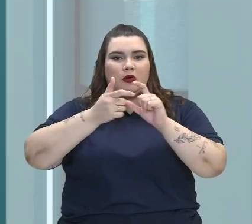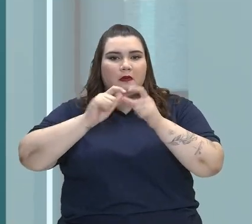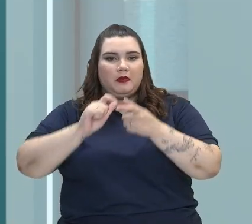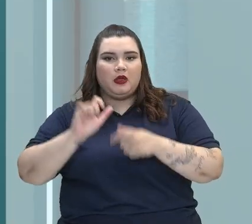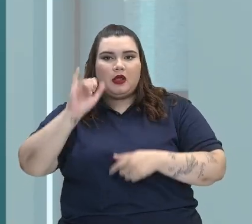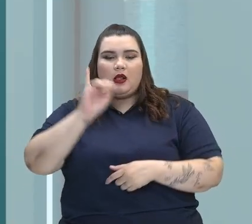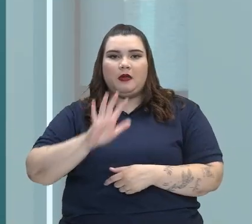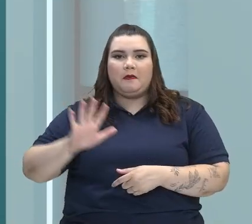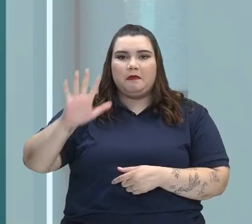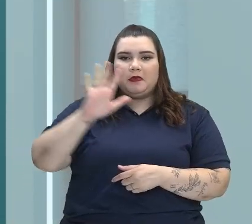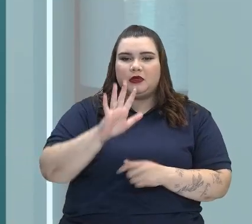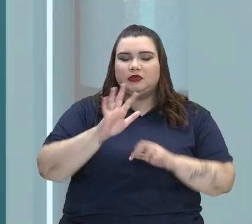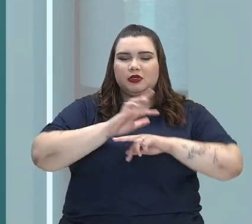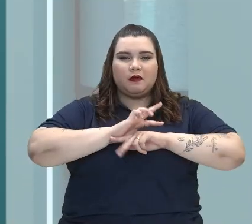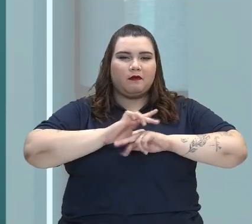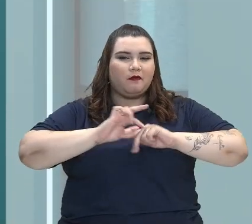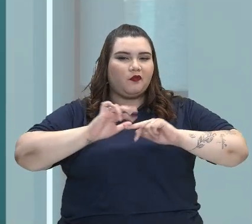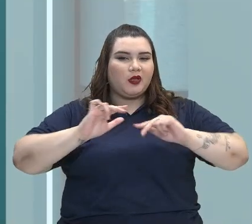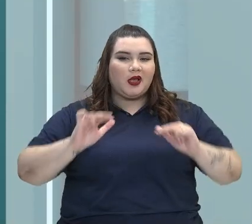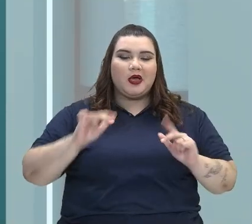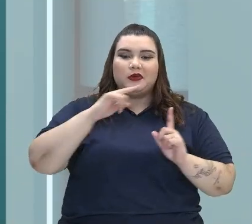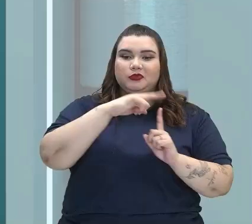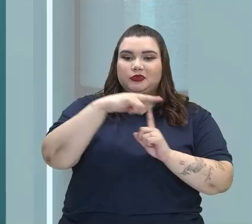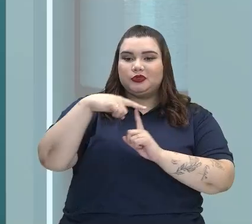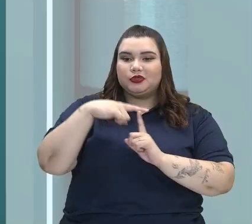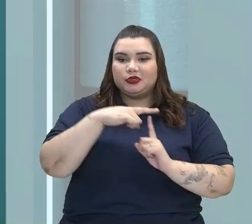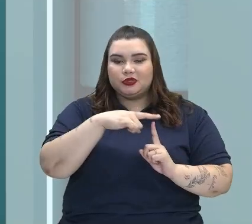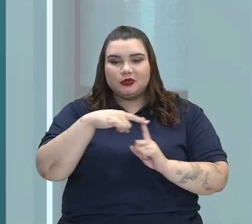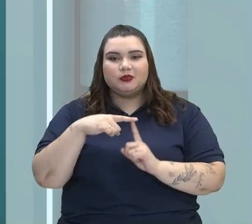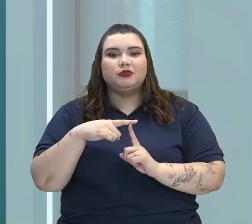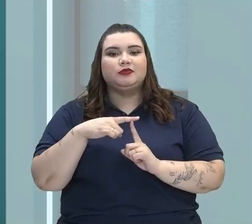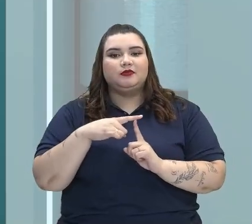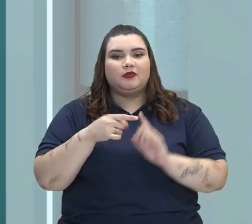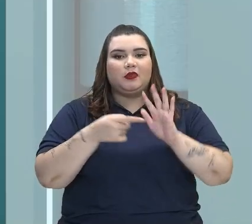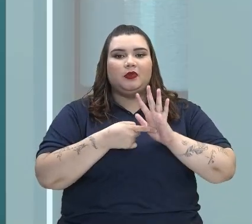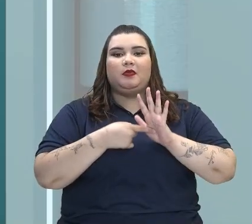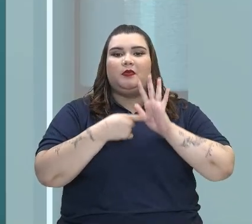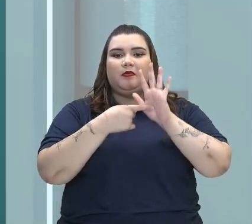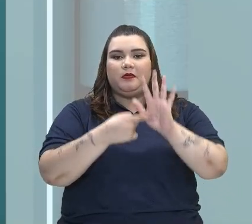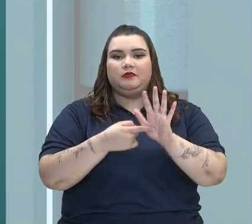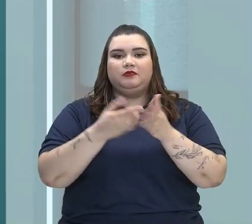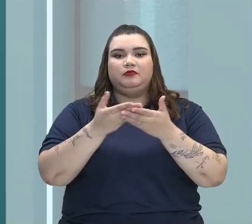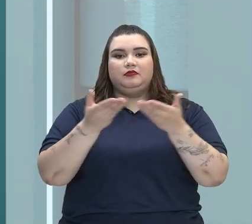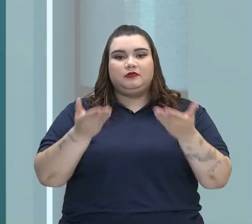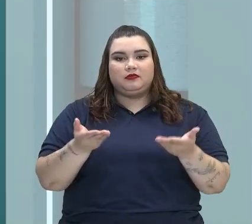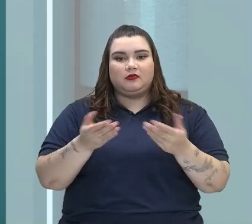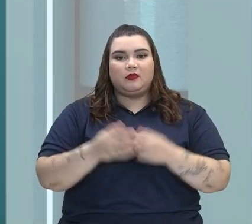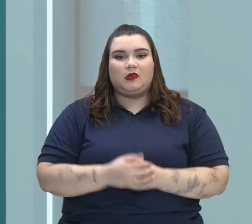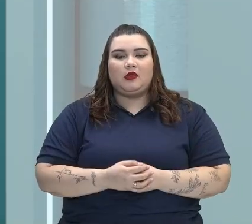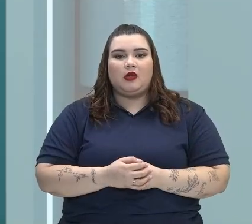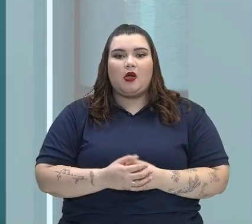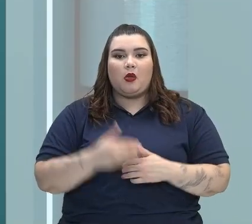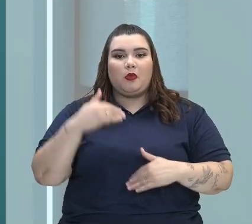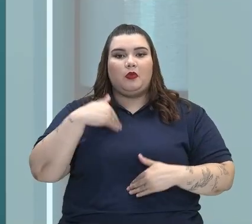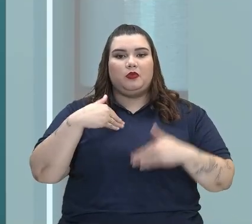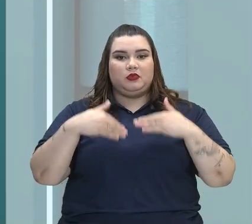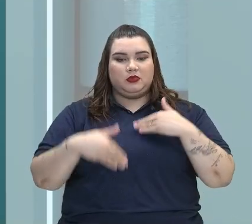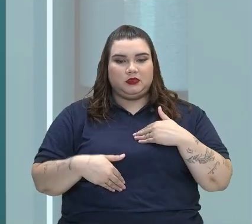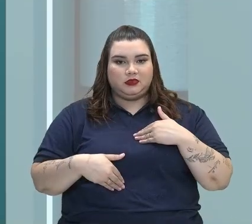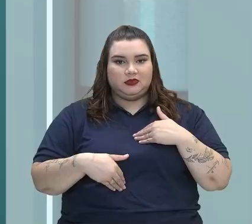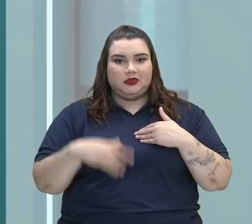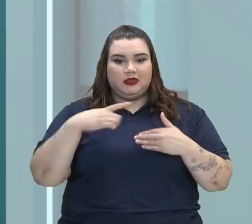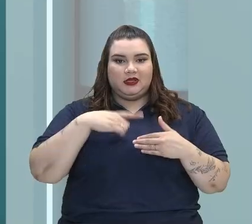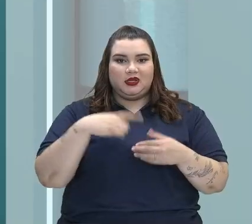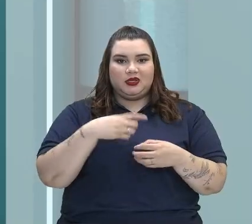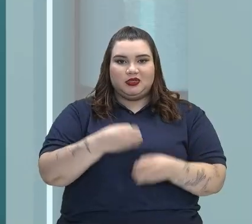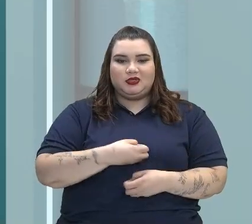imagem orgânica, da imagem figurativa, foi mostrado para vocês. E aí, o corpo, quando ele